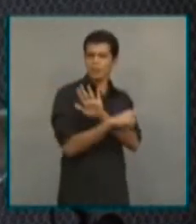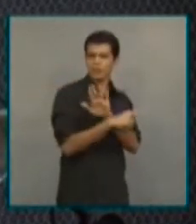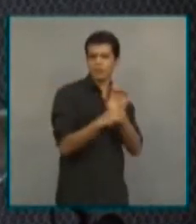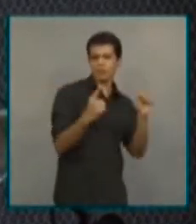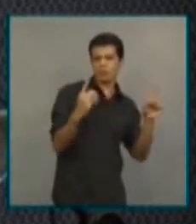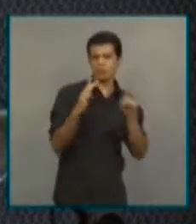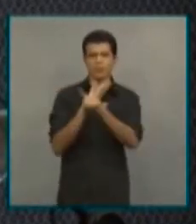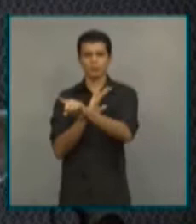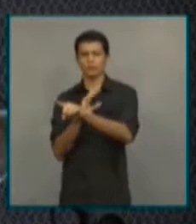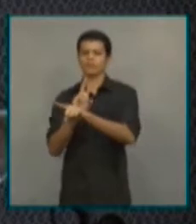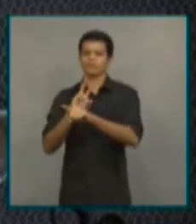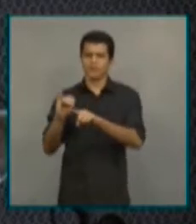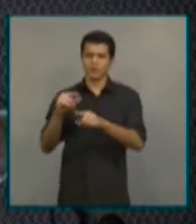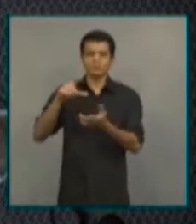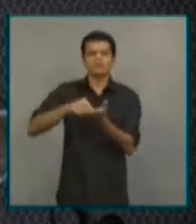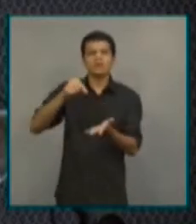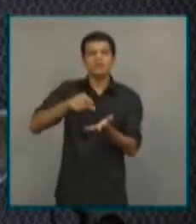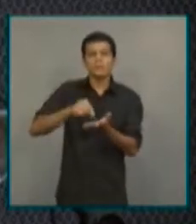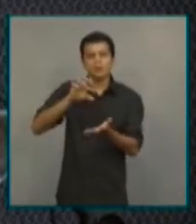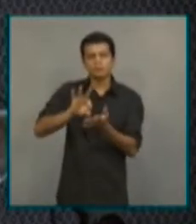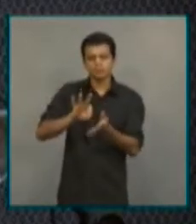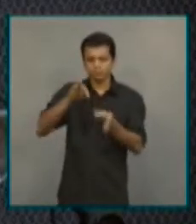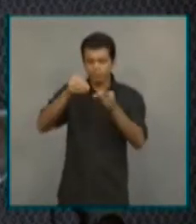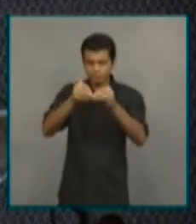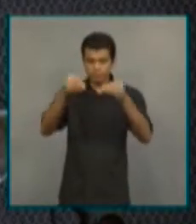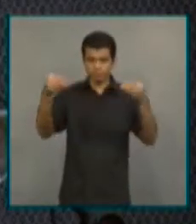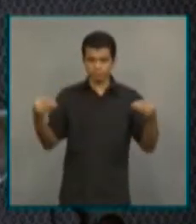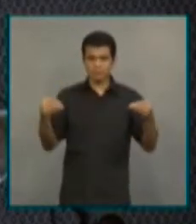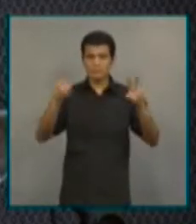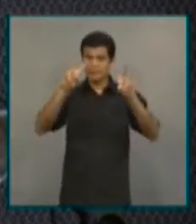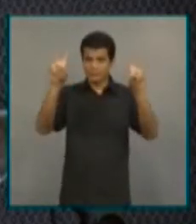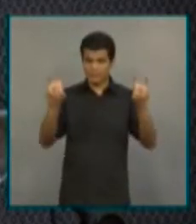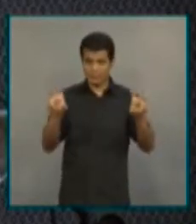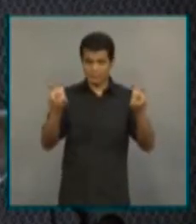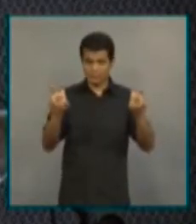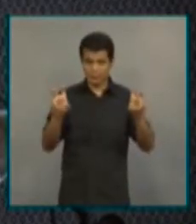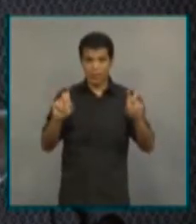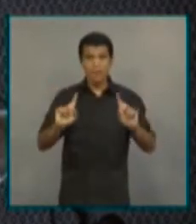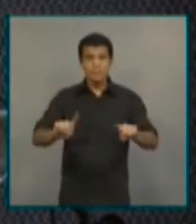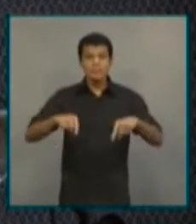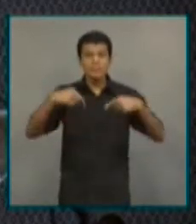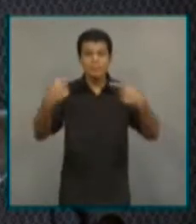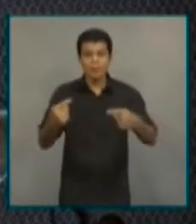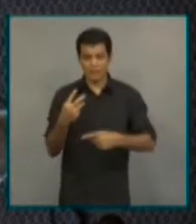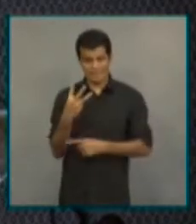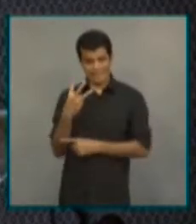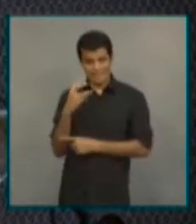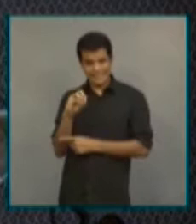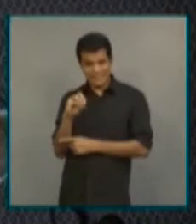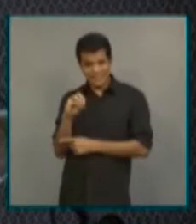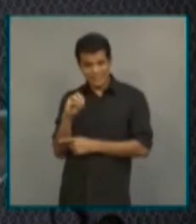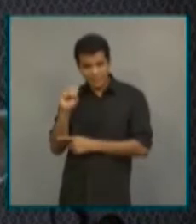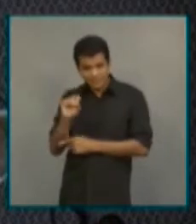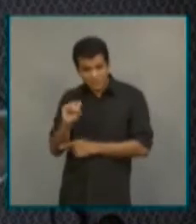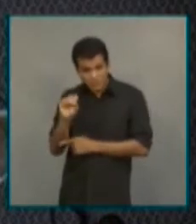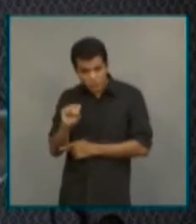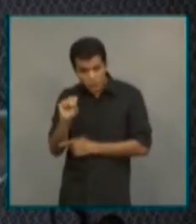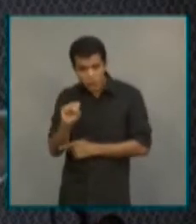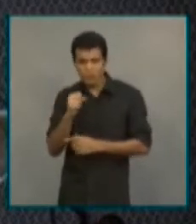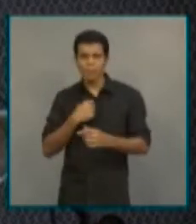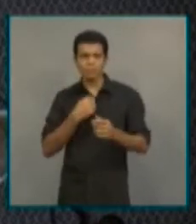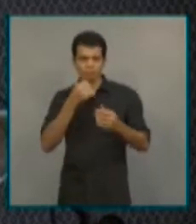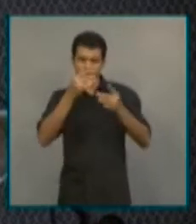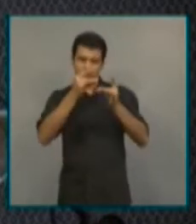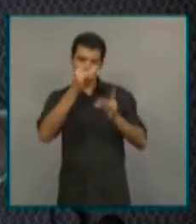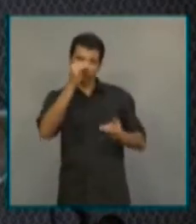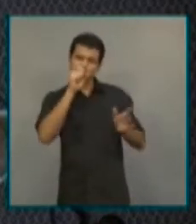sorteado. O candidato terá 30 segundos para fazer a pergunta. O candidato escolhido terá